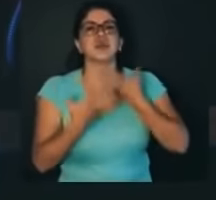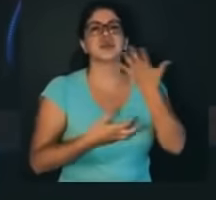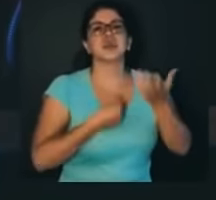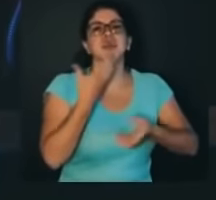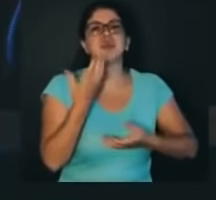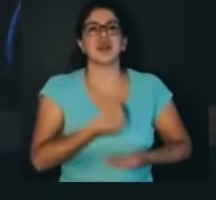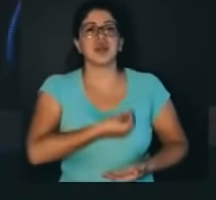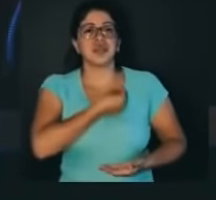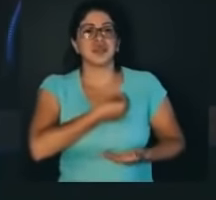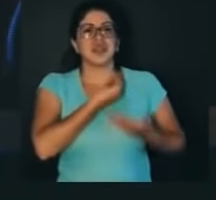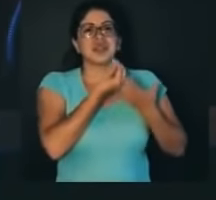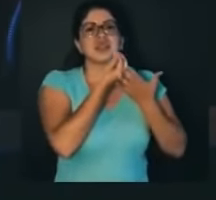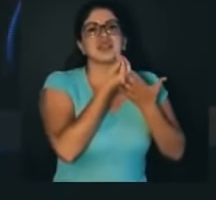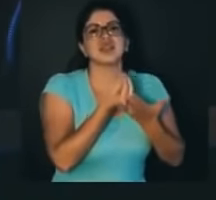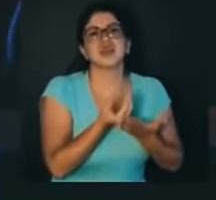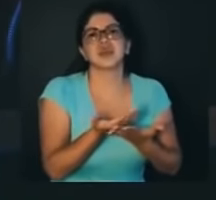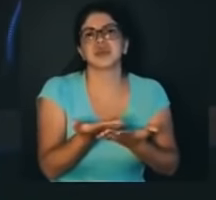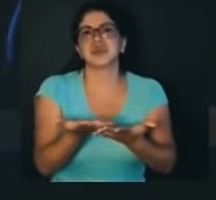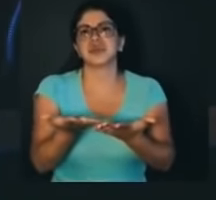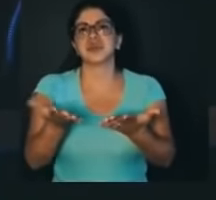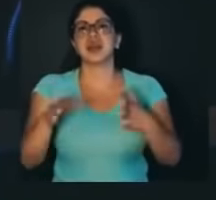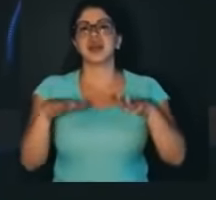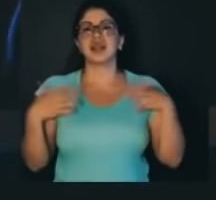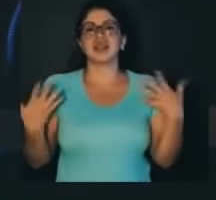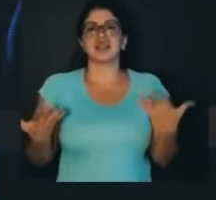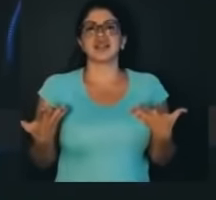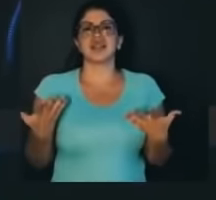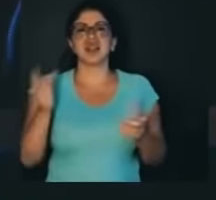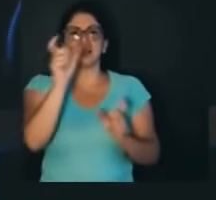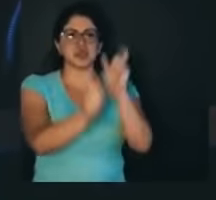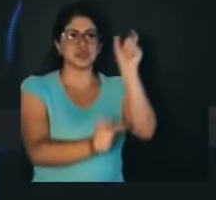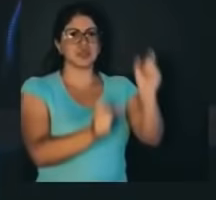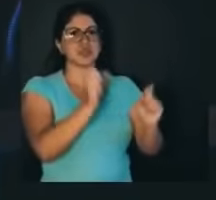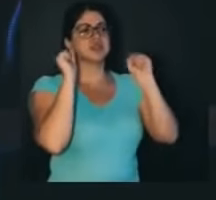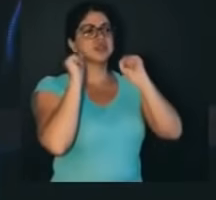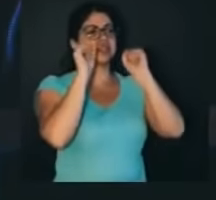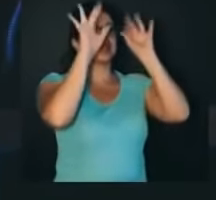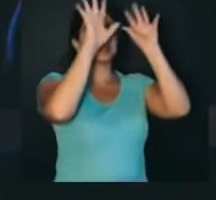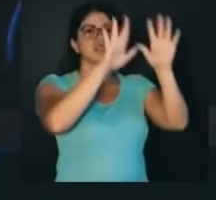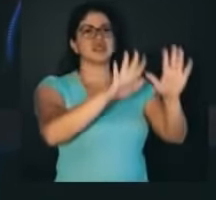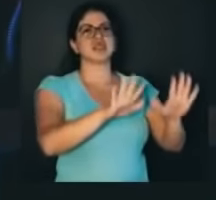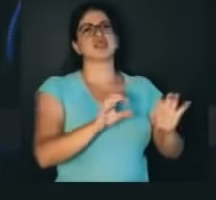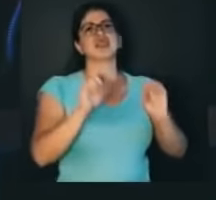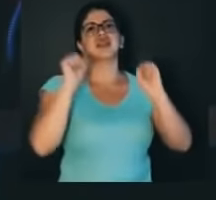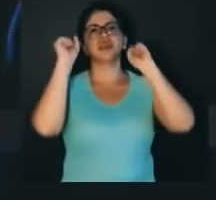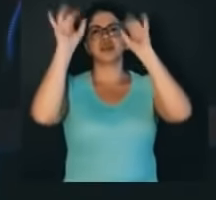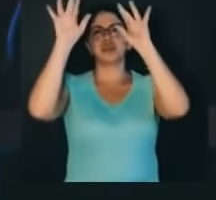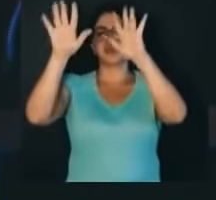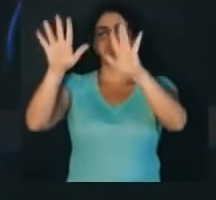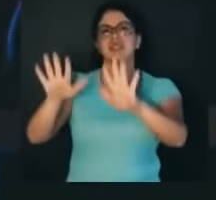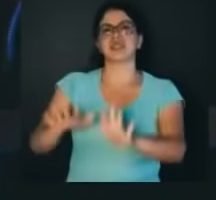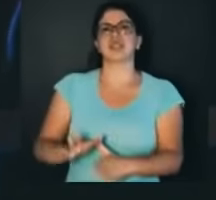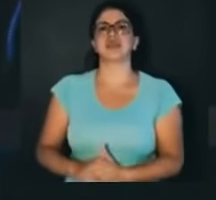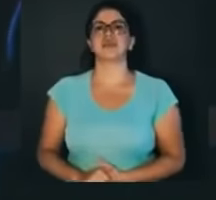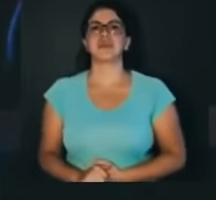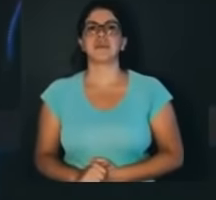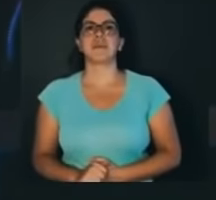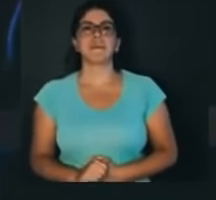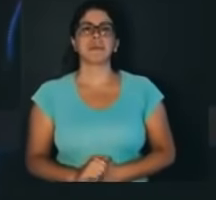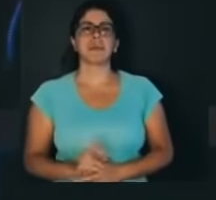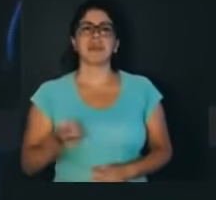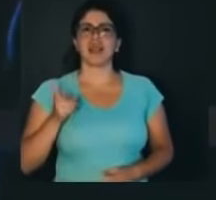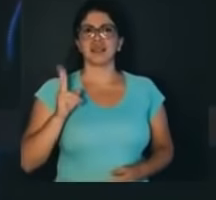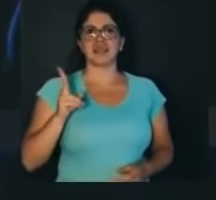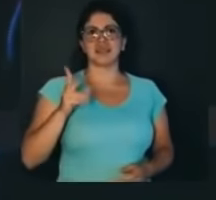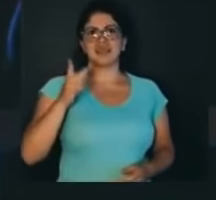de bênção na vida de outras pessoas. É verdade que não vamos saber nos controlar sempre.